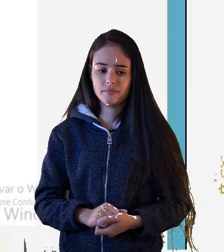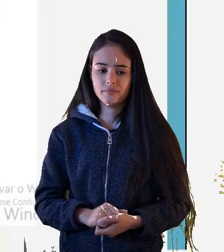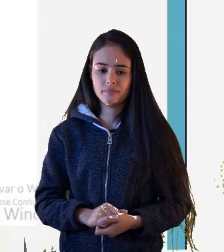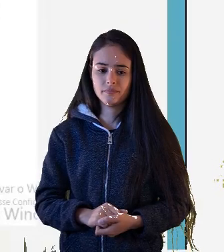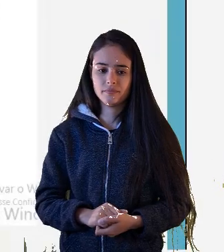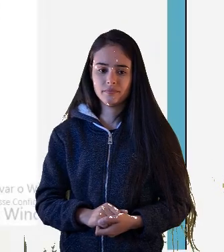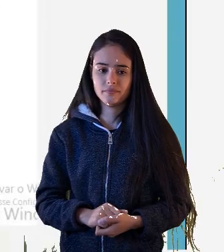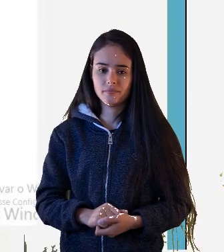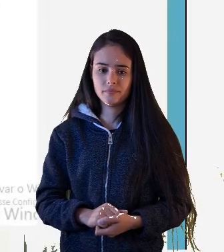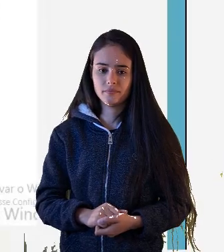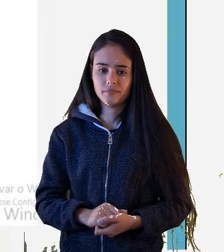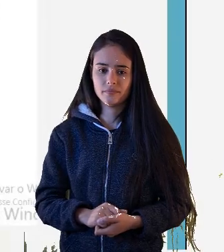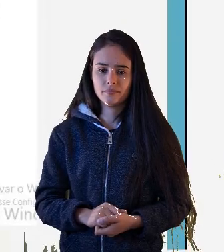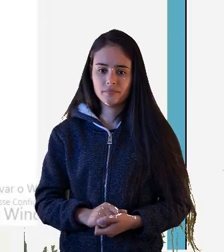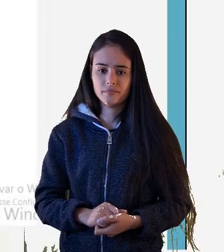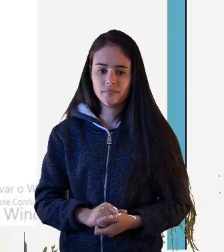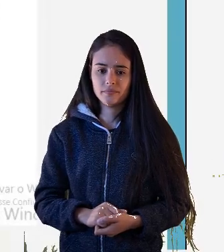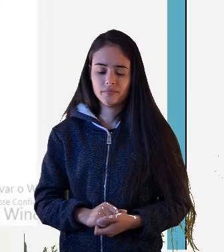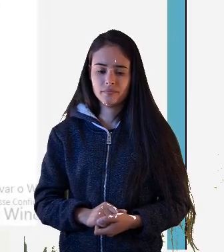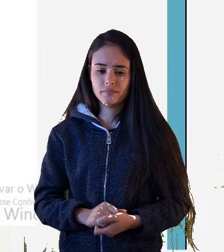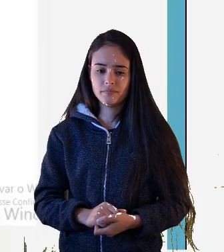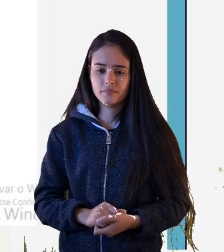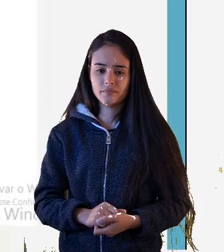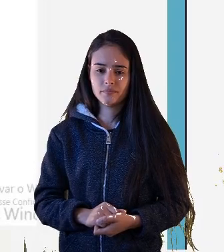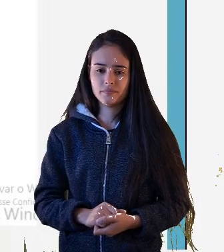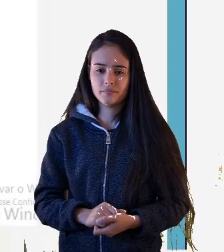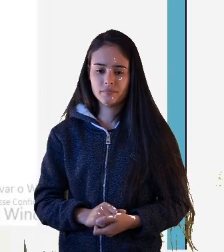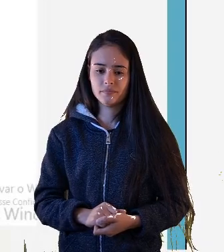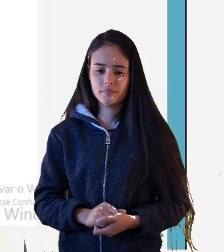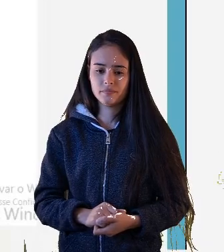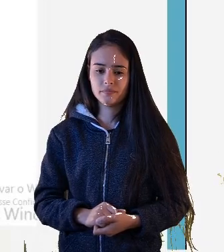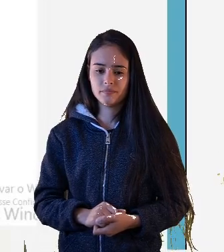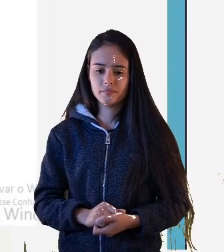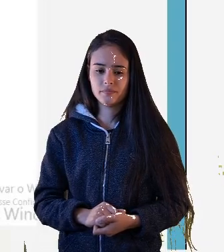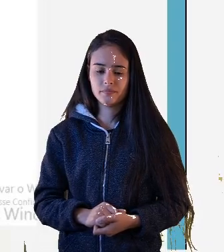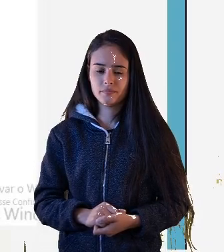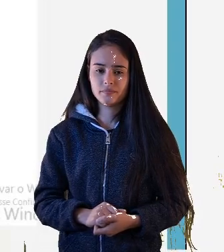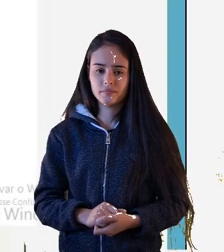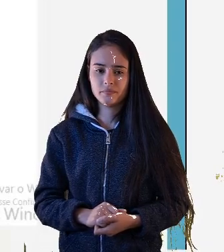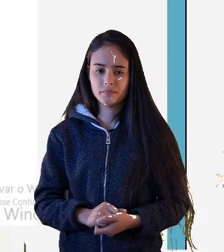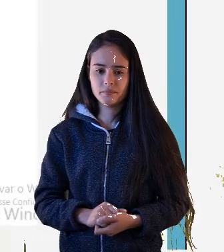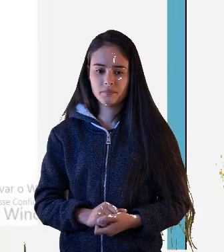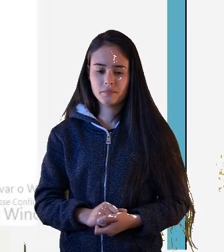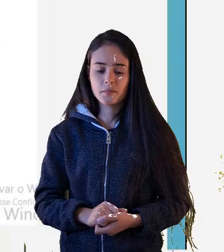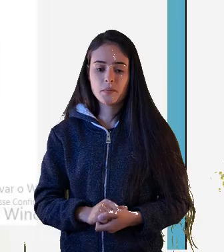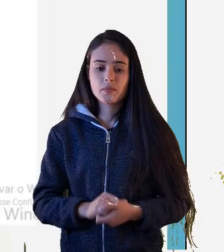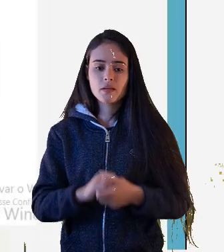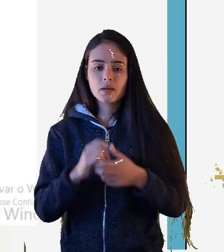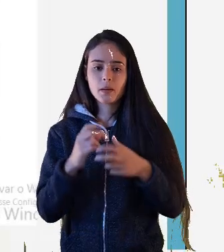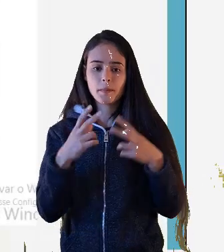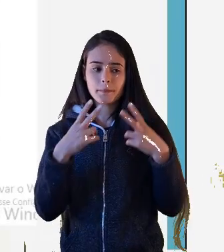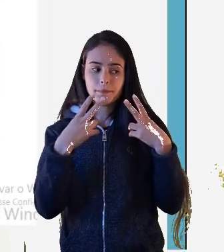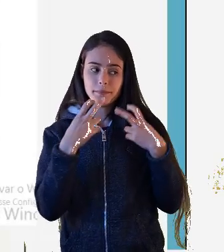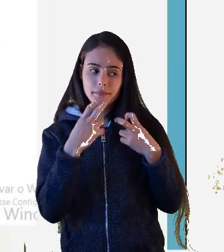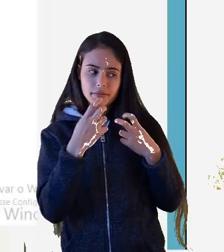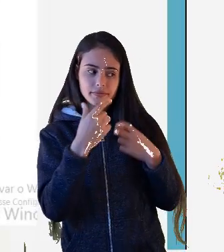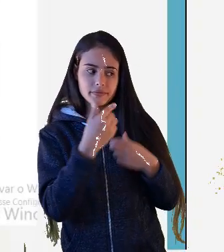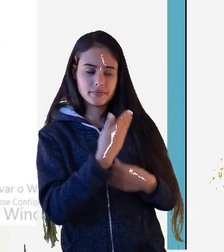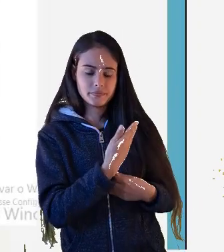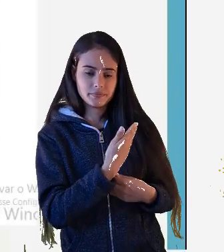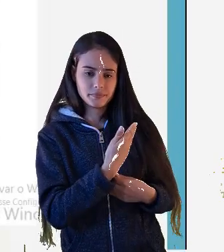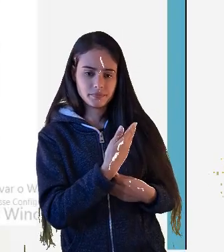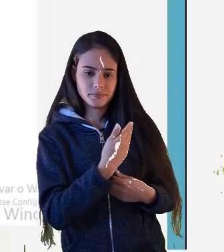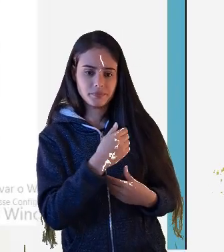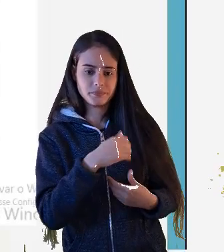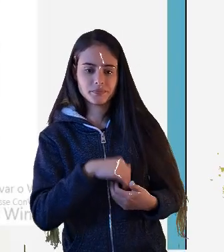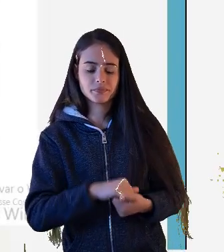concorrer com o branco do mesmo jeito, né? Tem que ser igualdade, mas igualdade não significa justiça, né? Igualdade